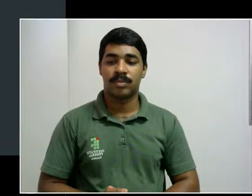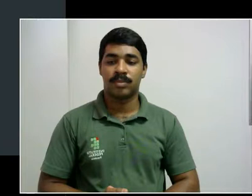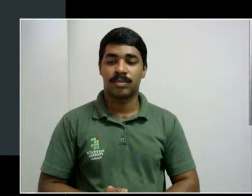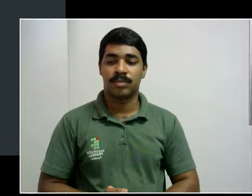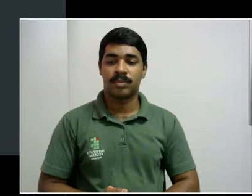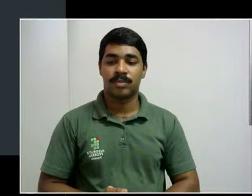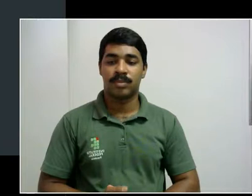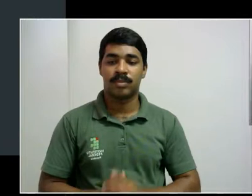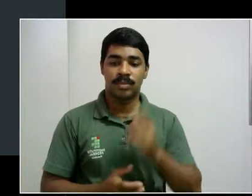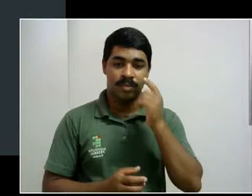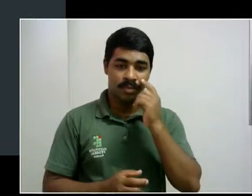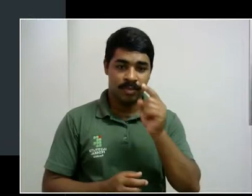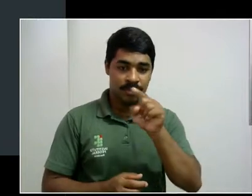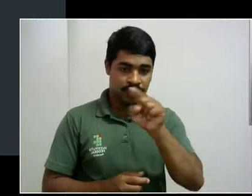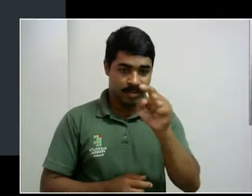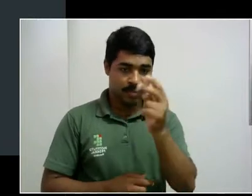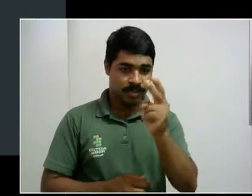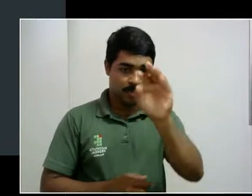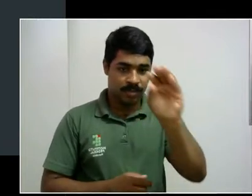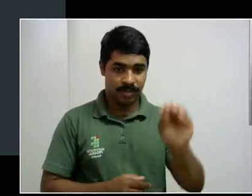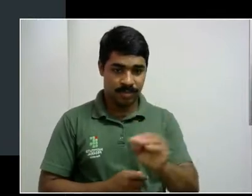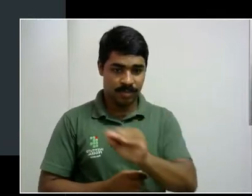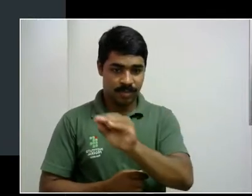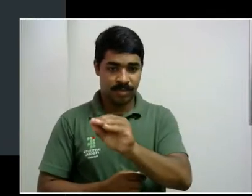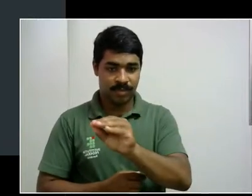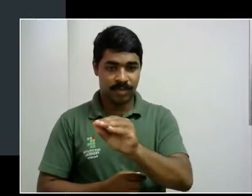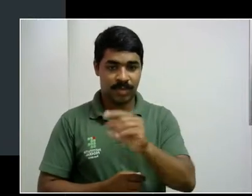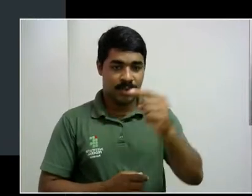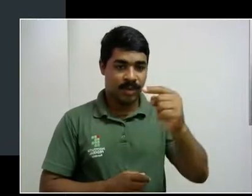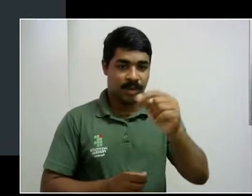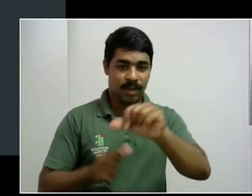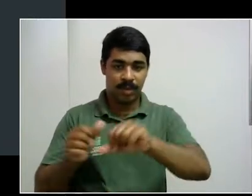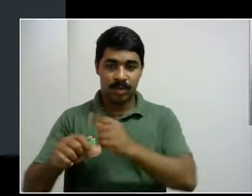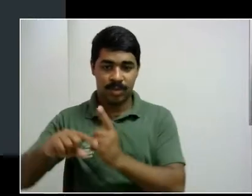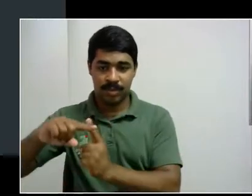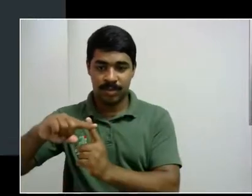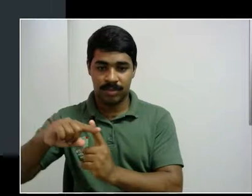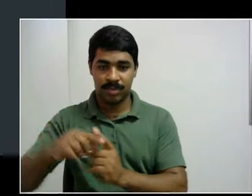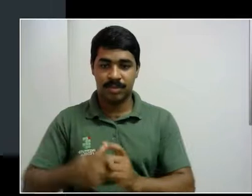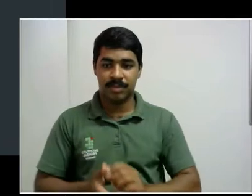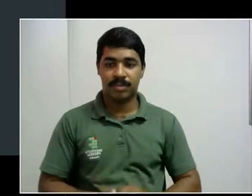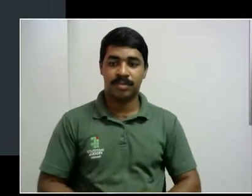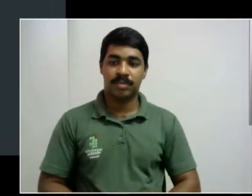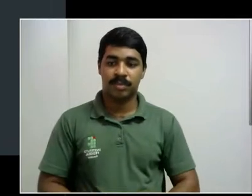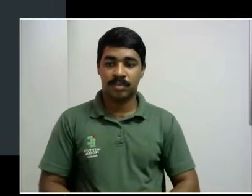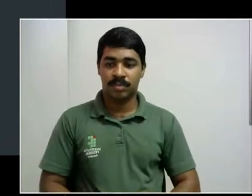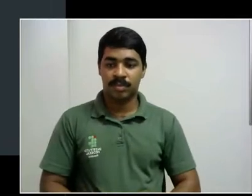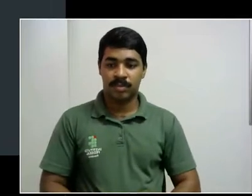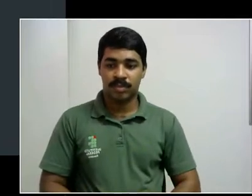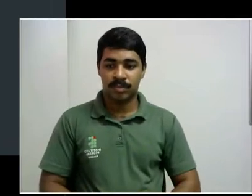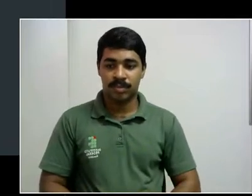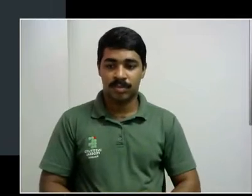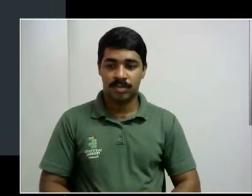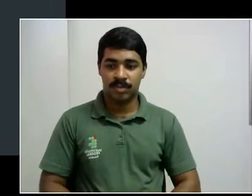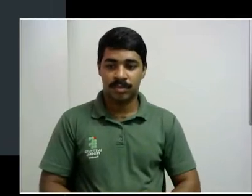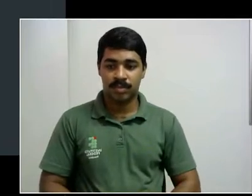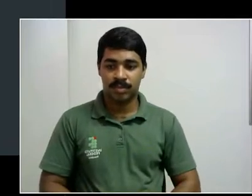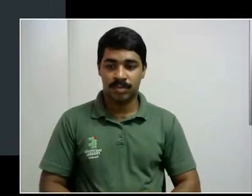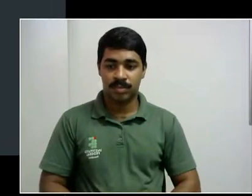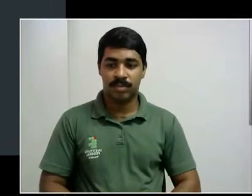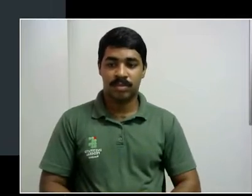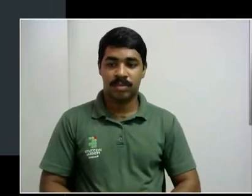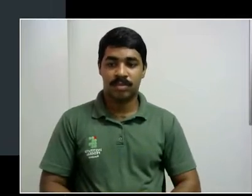Aí passo 2 para cá, ó. Ficaria 1 mais 2 igual a b. Ou seja, 3